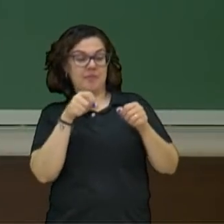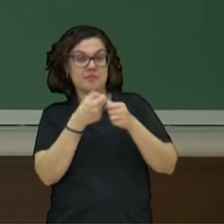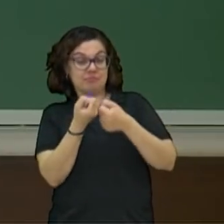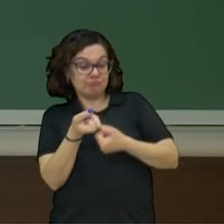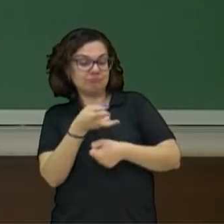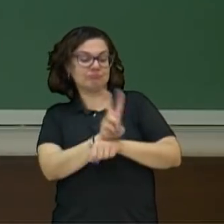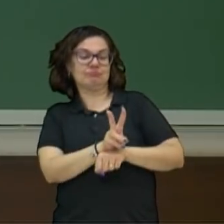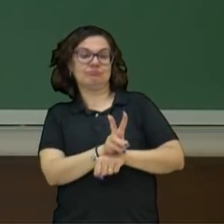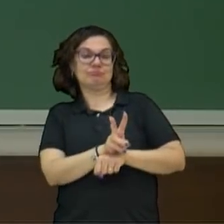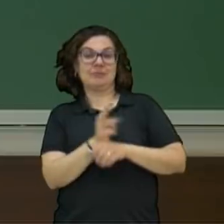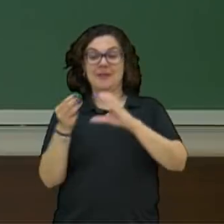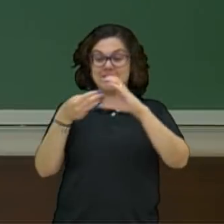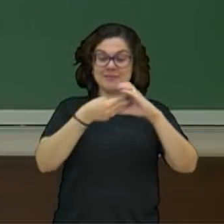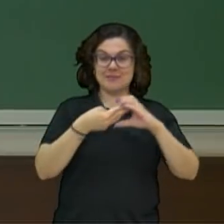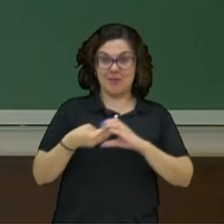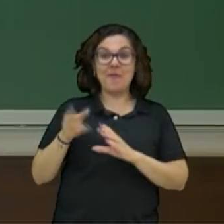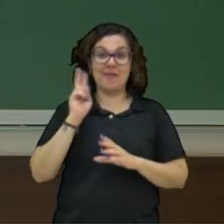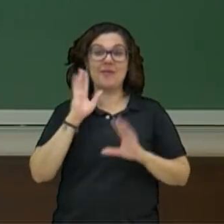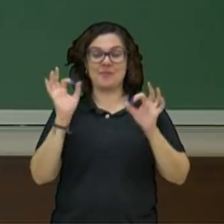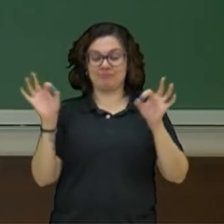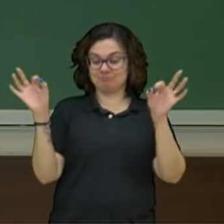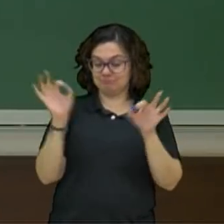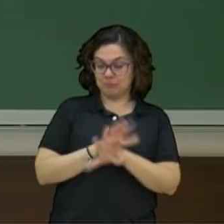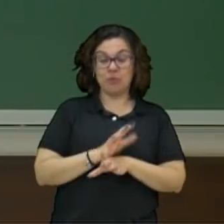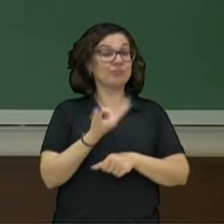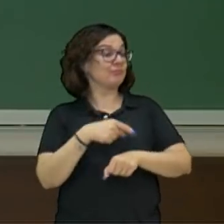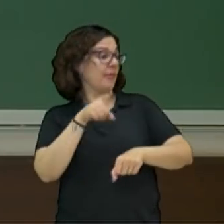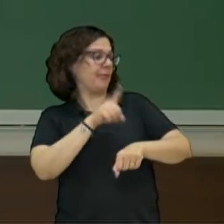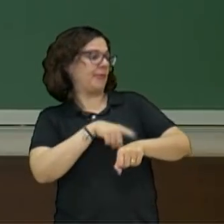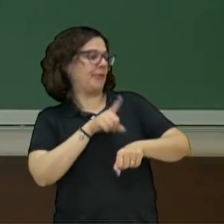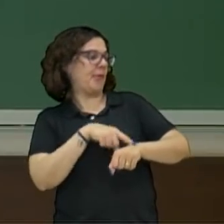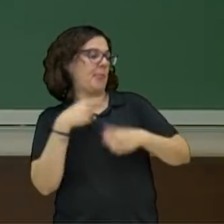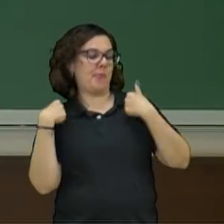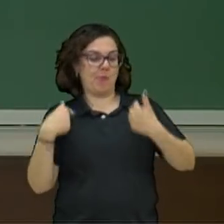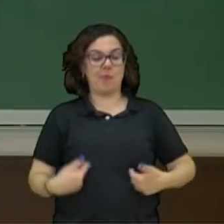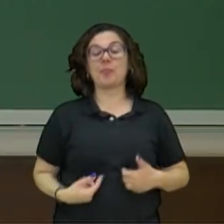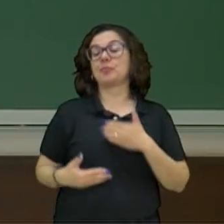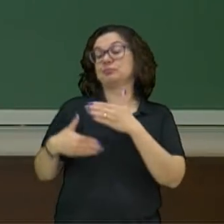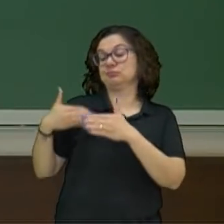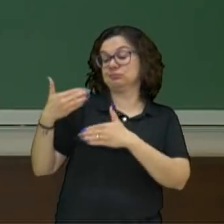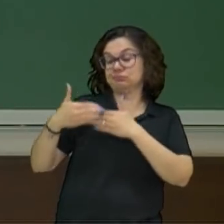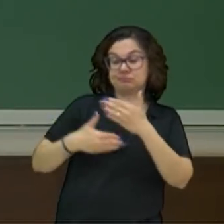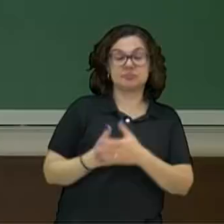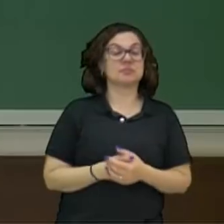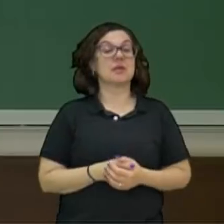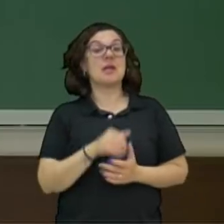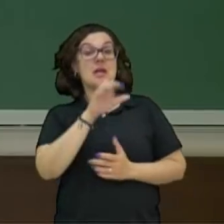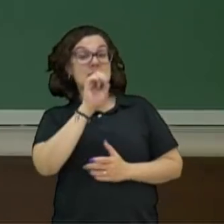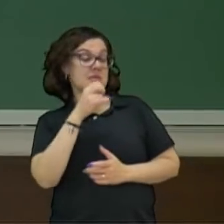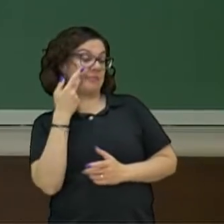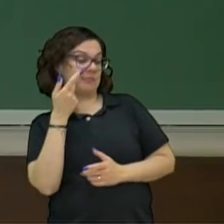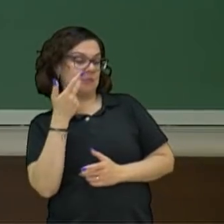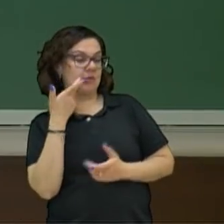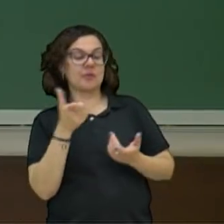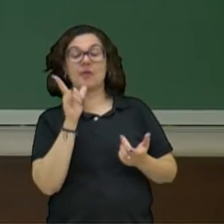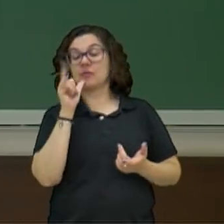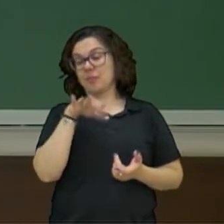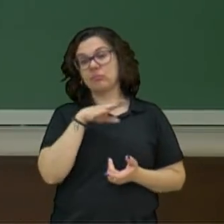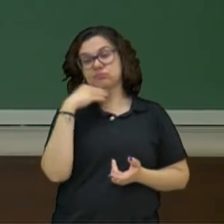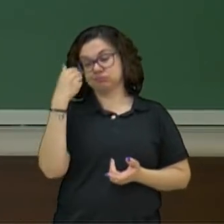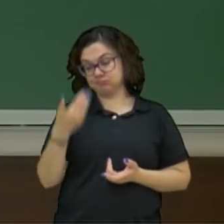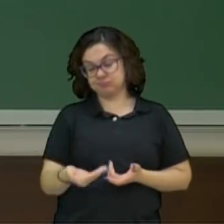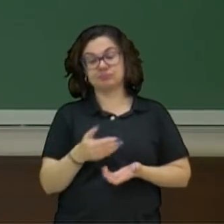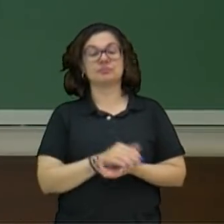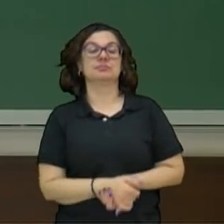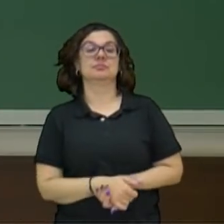dos anticorpos prontos já. Não dá tempo da pessoa produzir anticorpos. Se fosse produzir, até lá ela morreria,